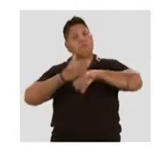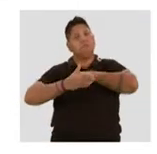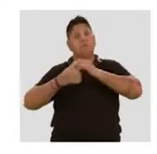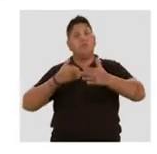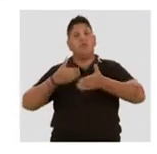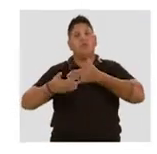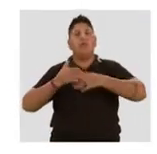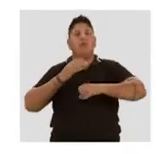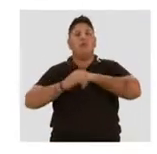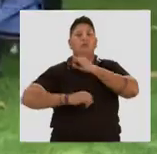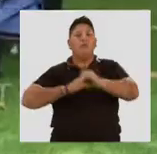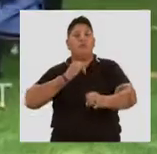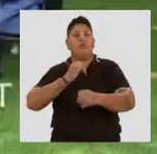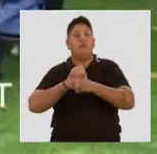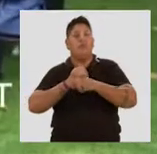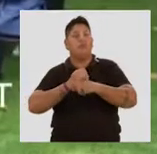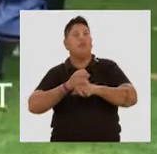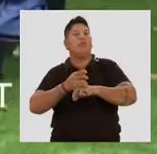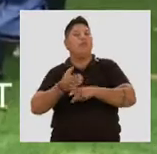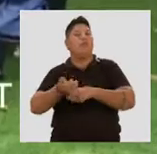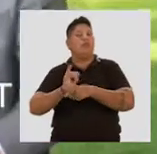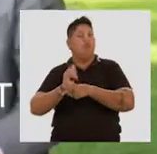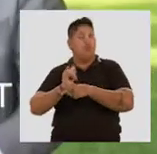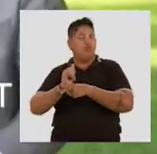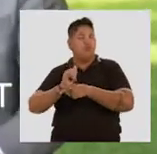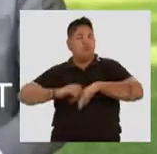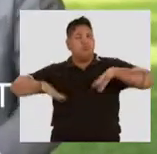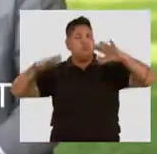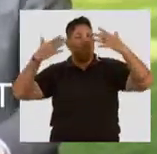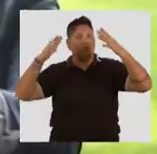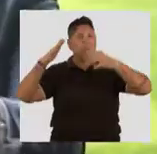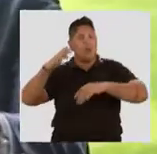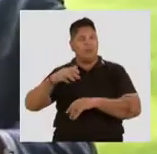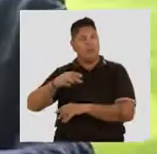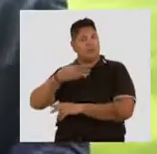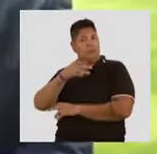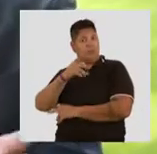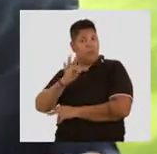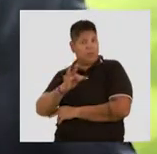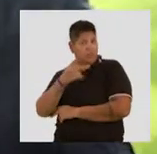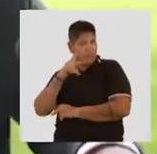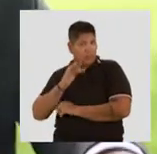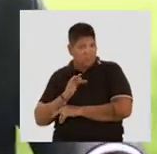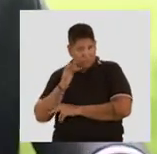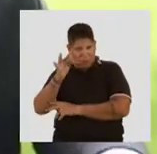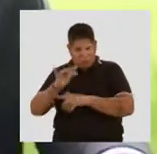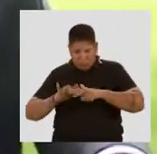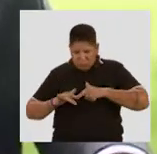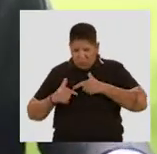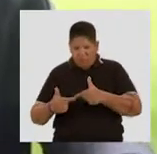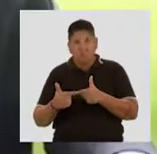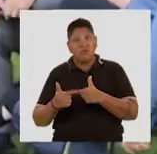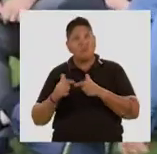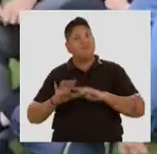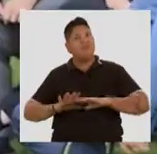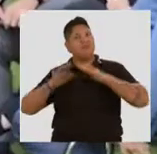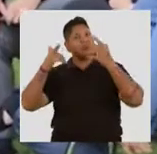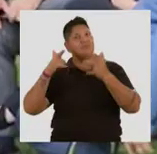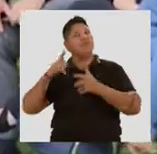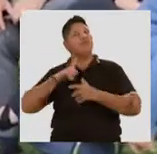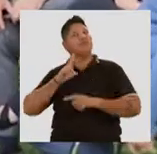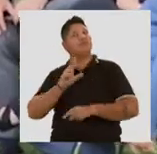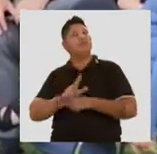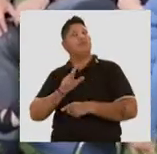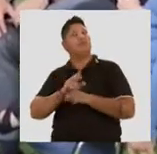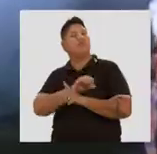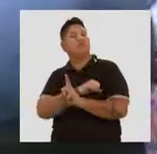e pode ser acessado no canal da NPT no YouTube. Parabéns, gloriosa NPT, que seu futuro seja de lutas e de sucesso